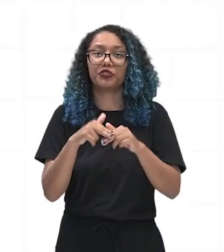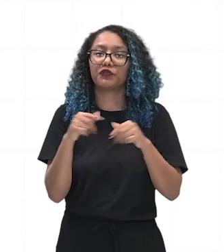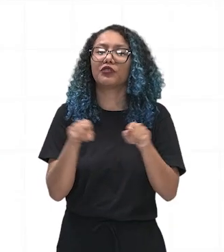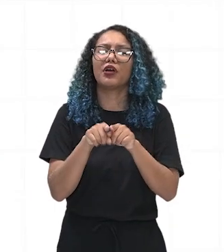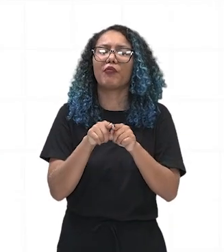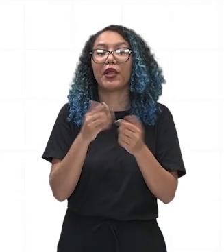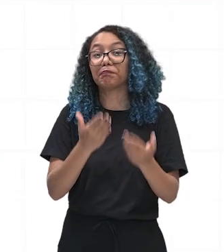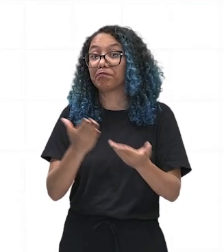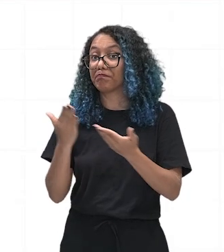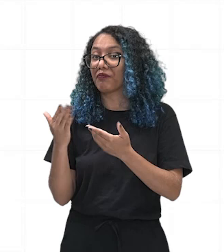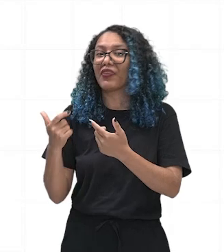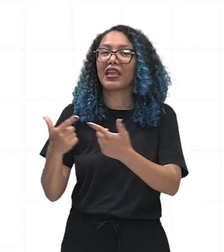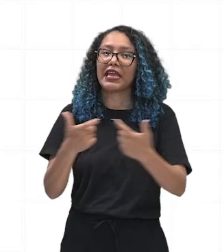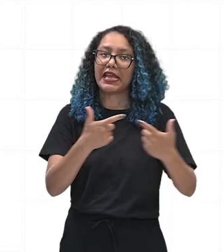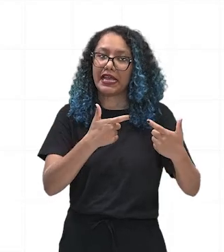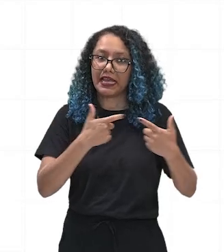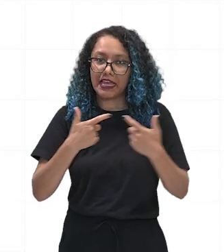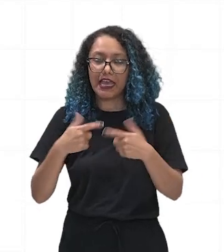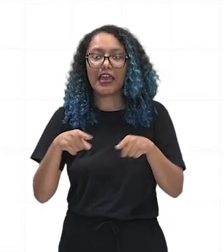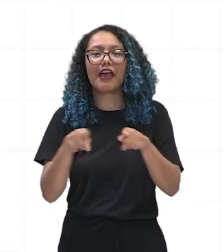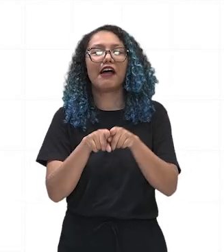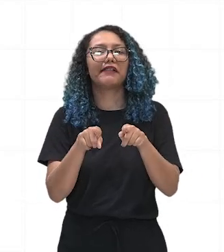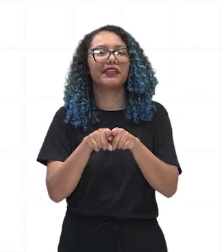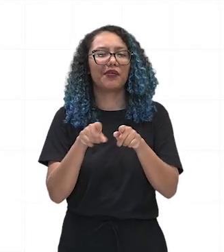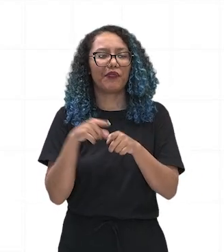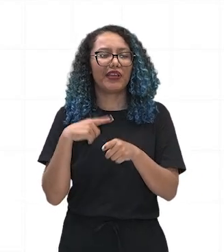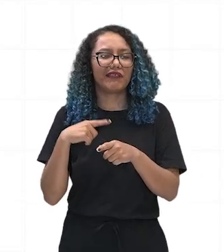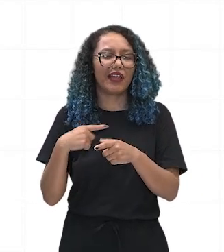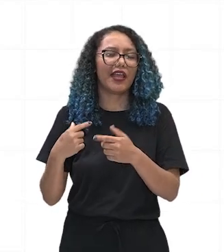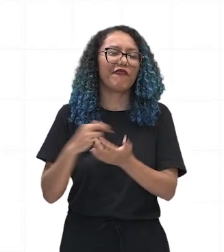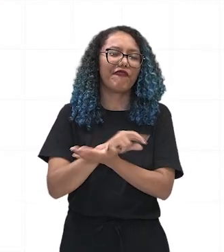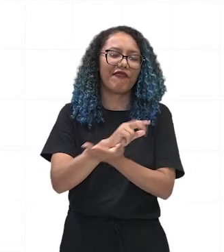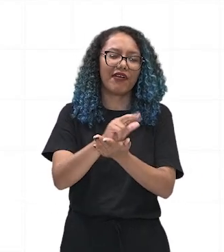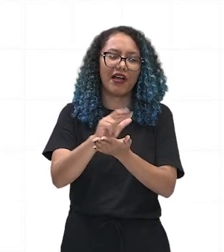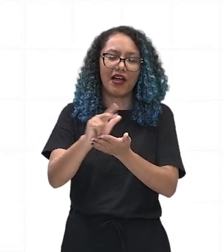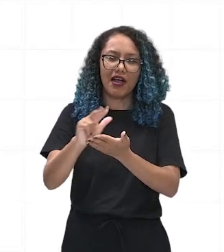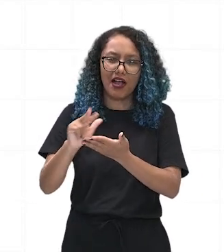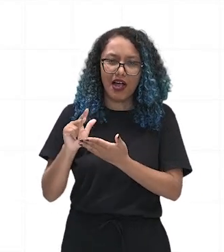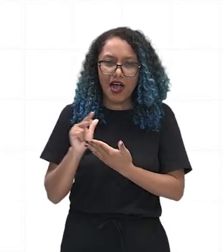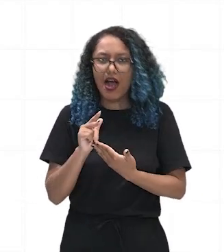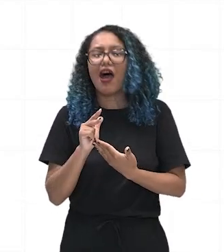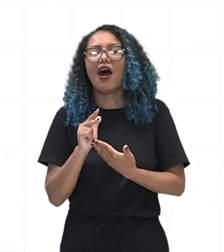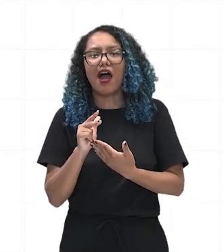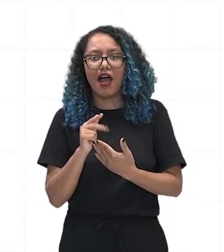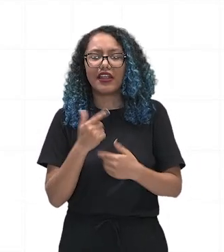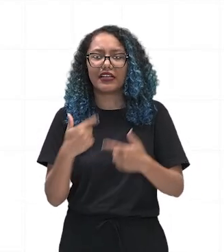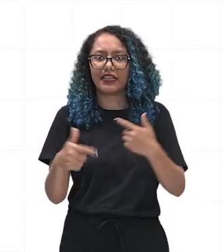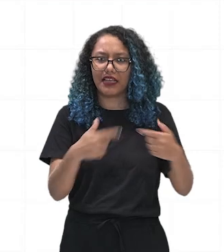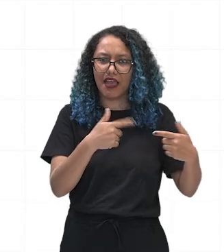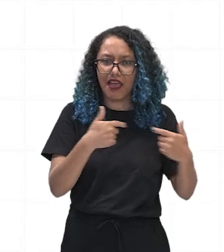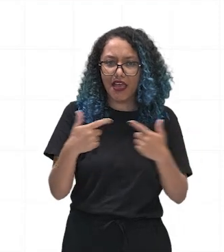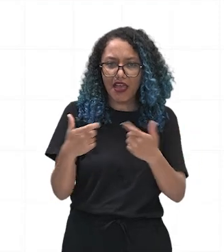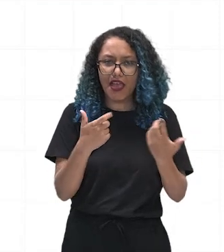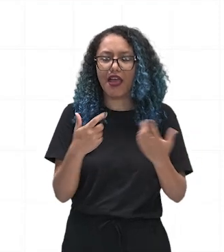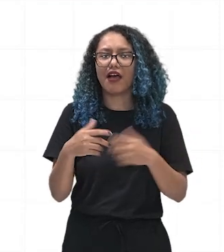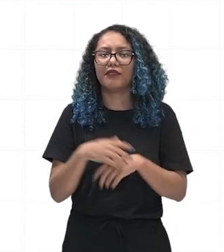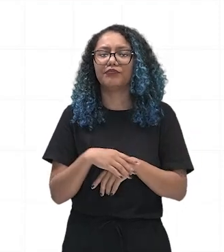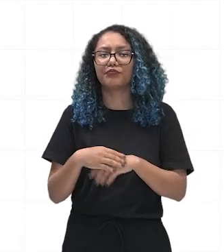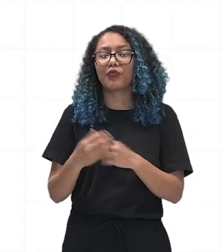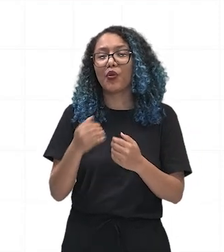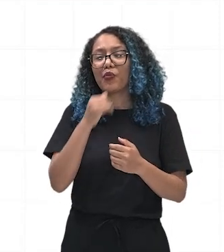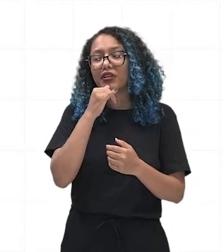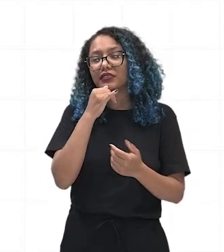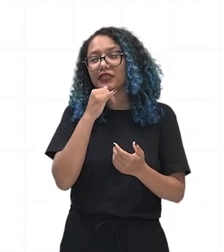Vai haver muitas guerras durante esse período. Guerras e briga entre países europeus, como a Guerra dos 100